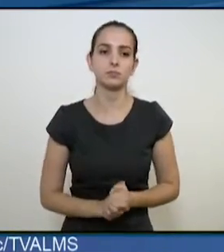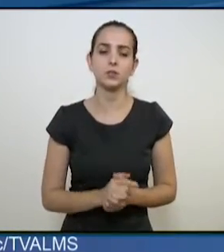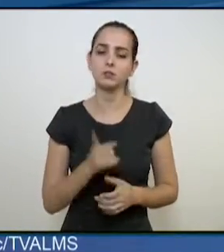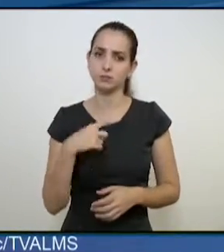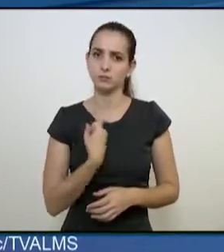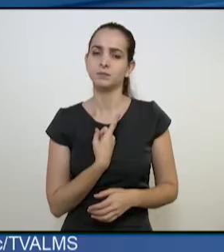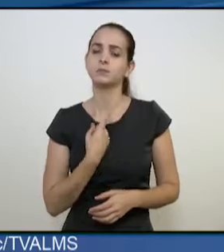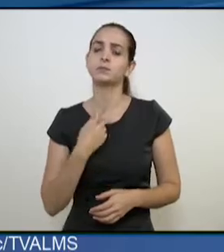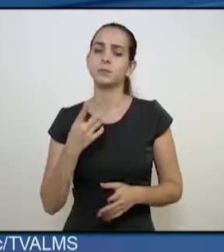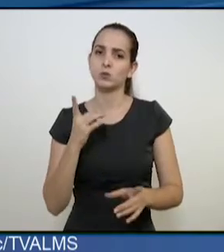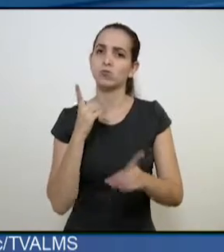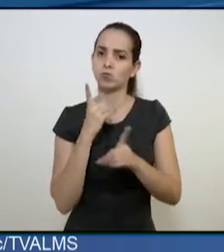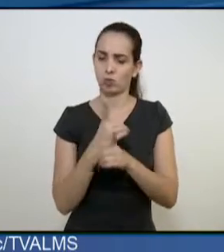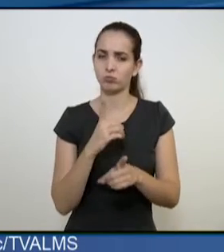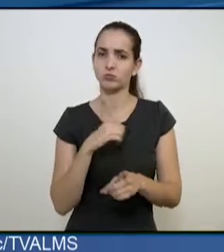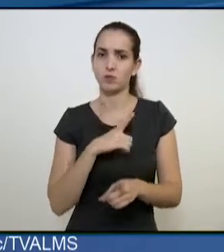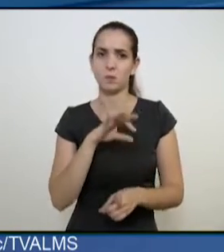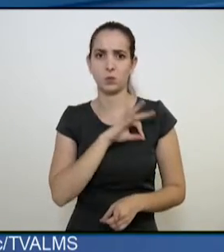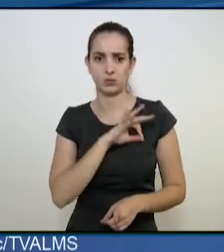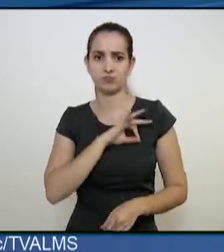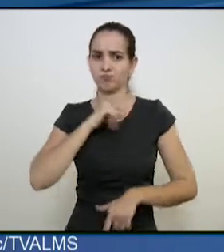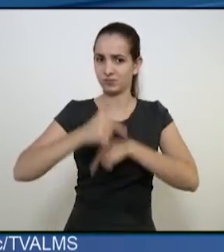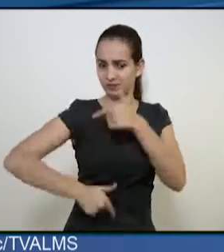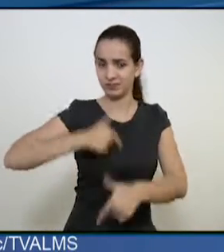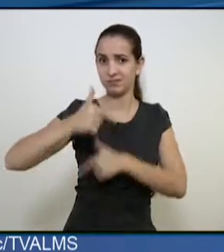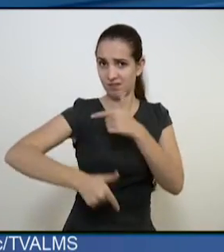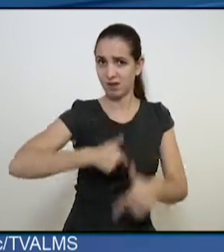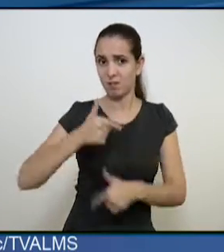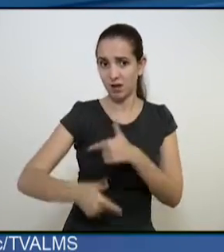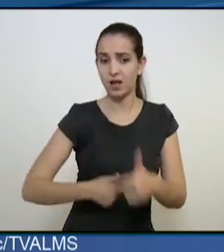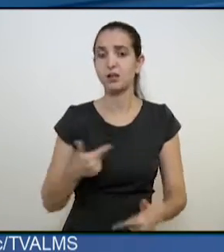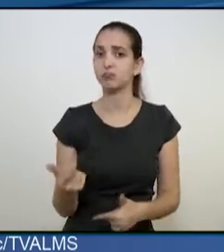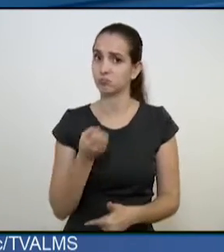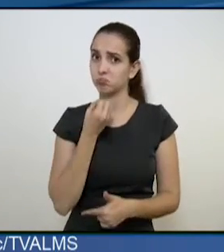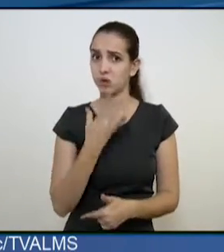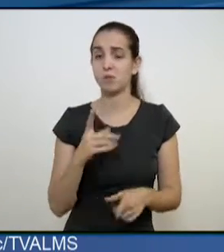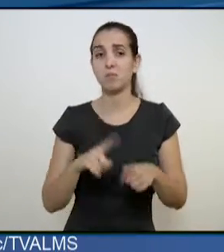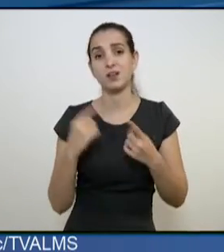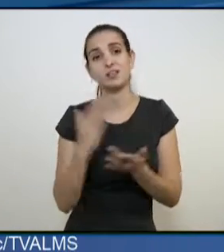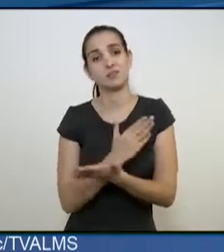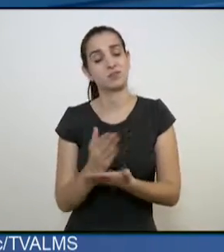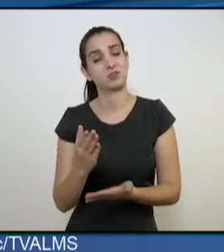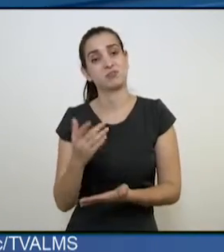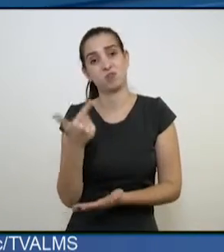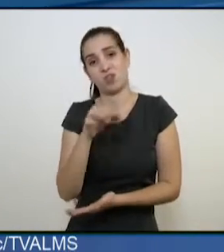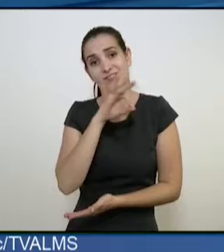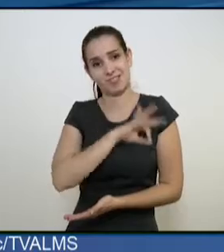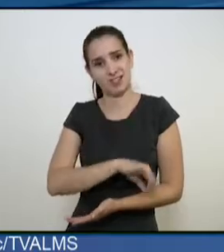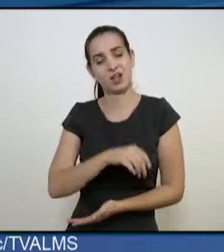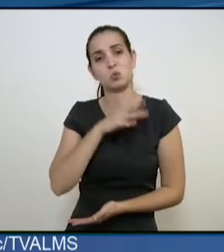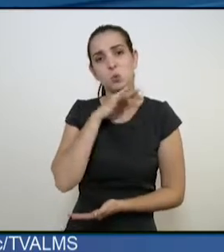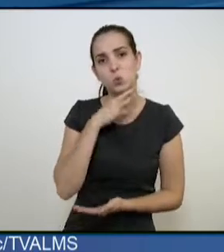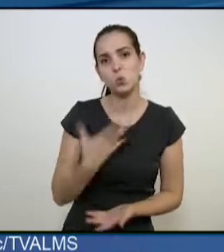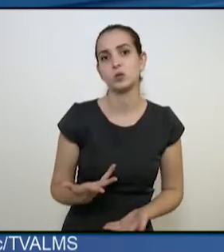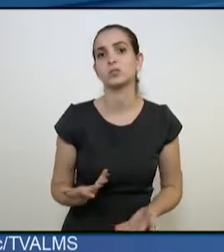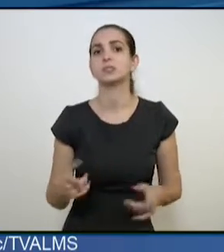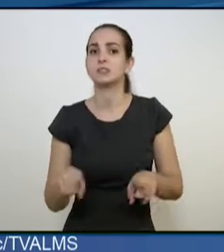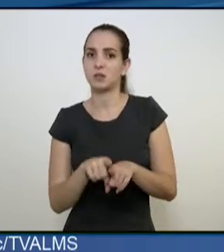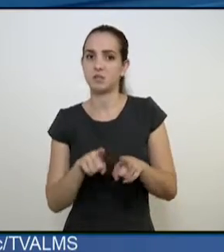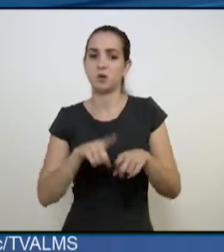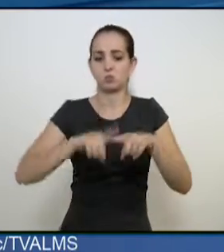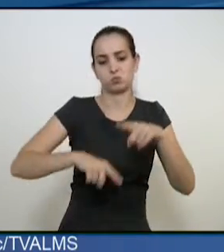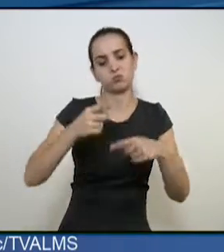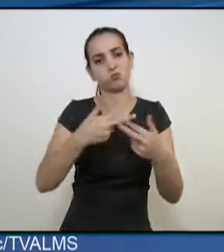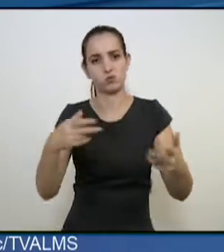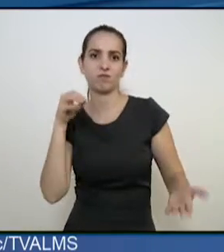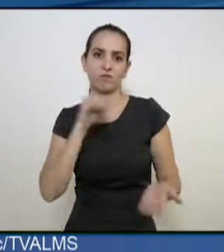vezes não trabalham nas melhores condições salariais, nas melhores condições de equipamento, mas